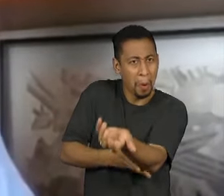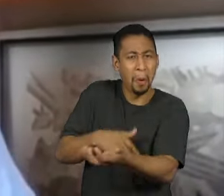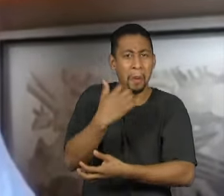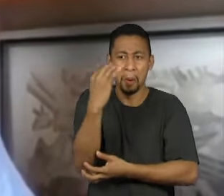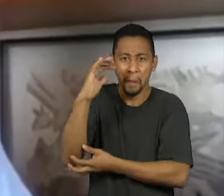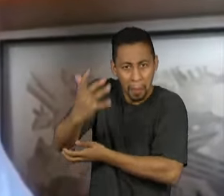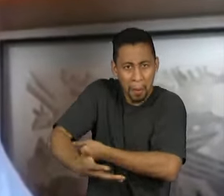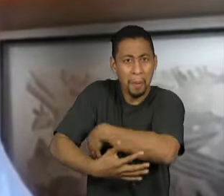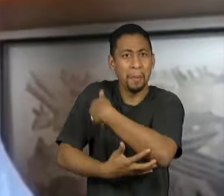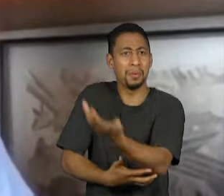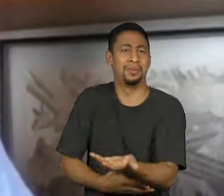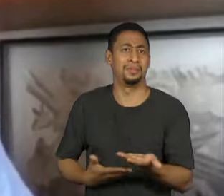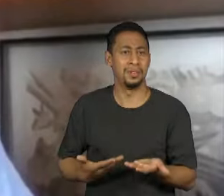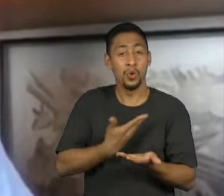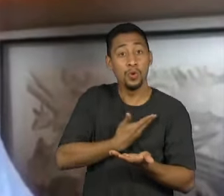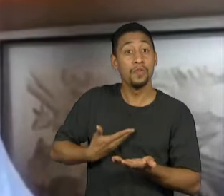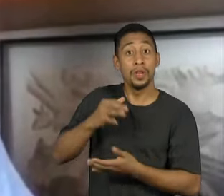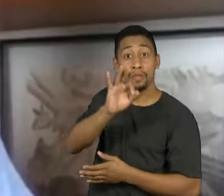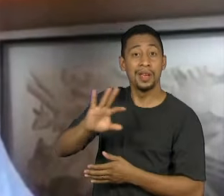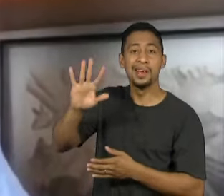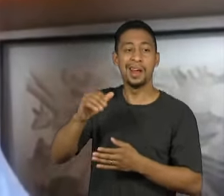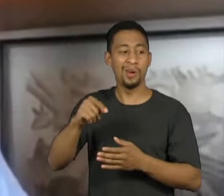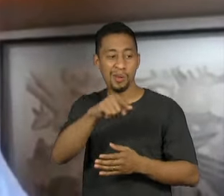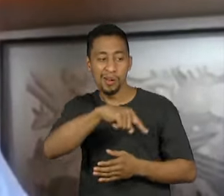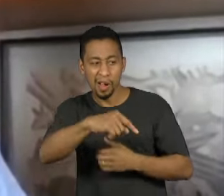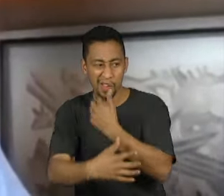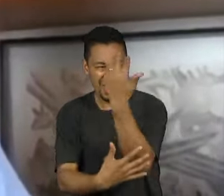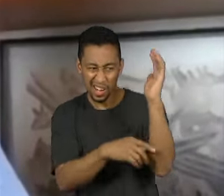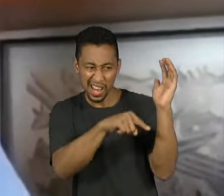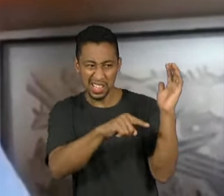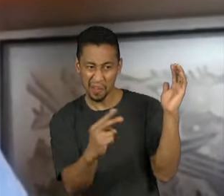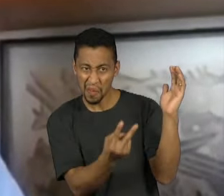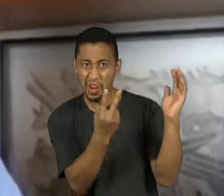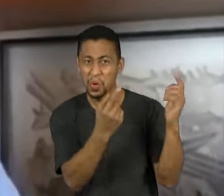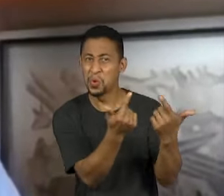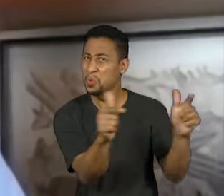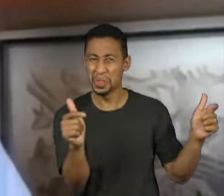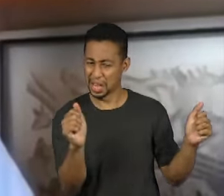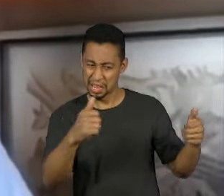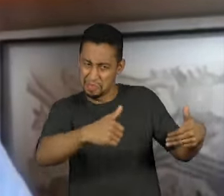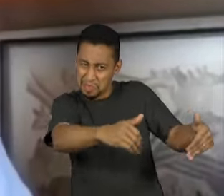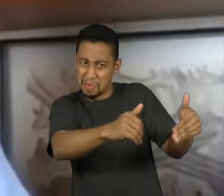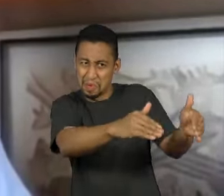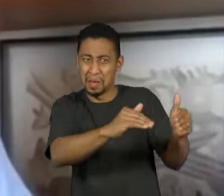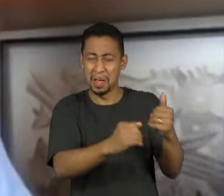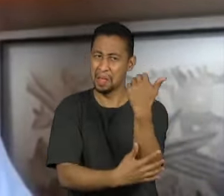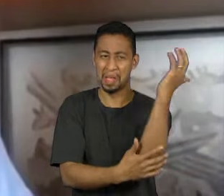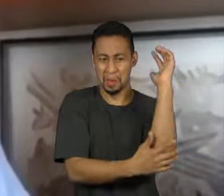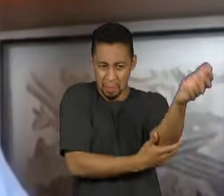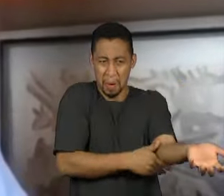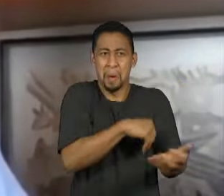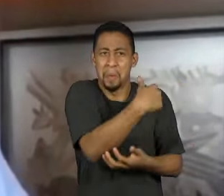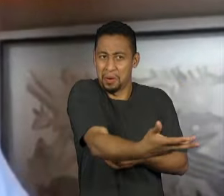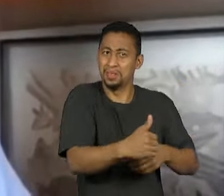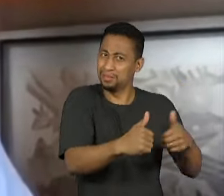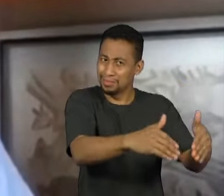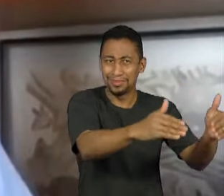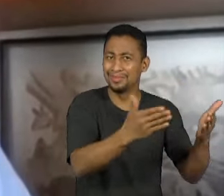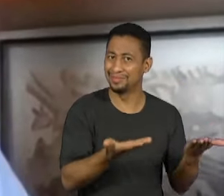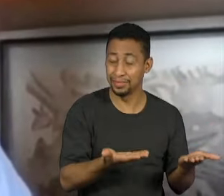do governo federal de que floresta não tem valor, de que a gente tem que derrubar a floresta, que os povos da floresta não têm valor e